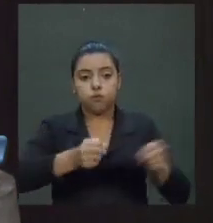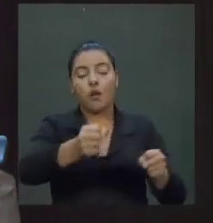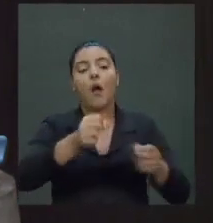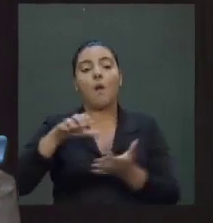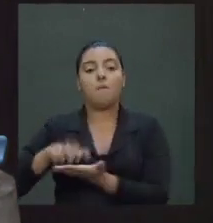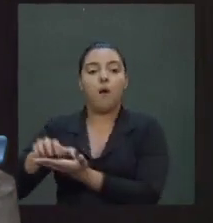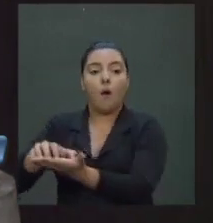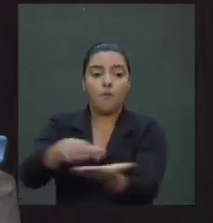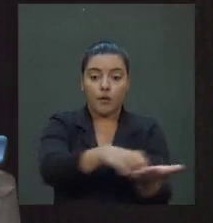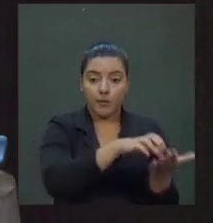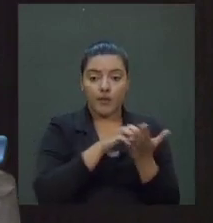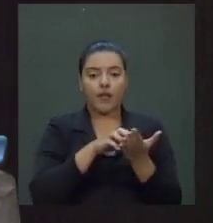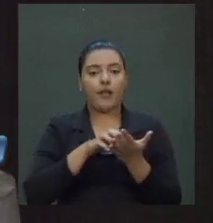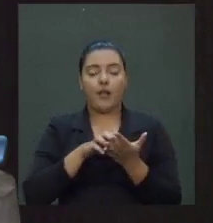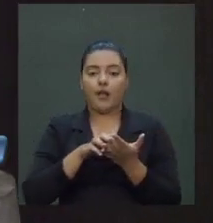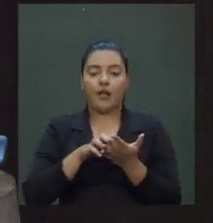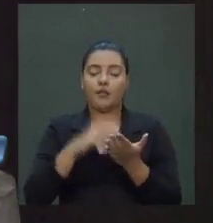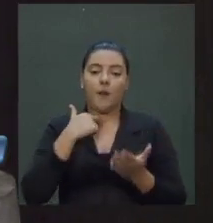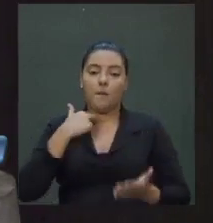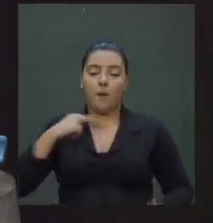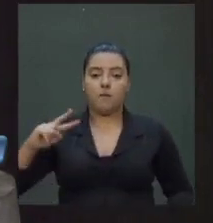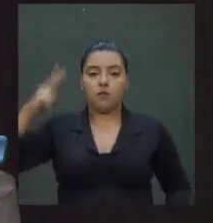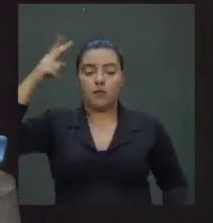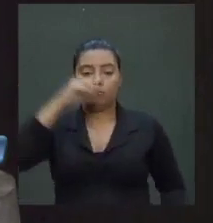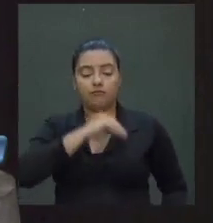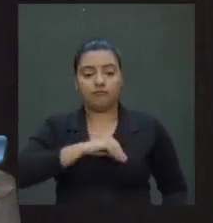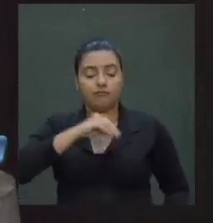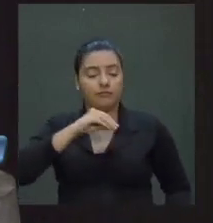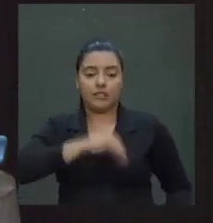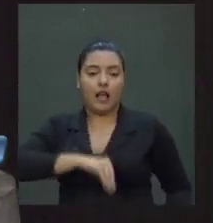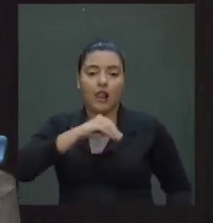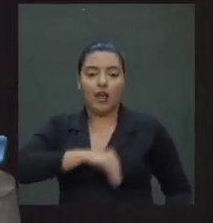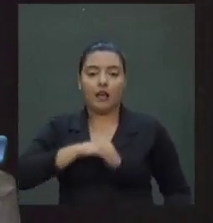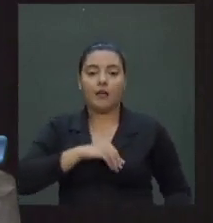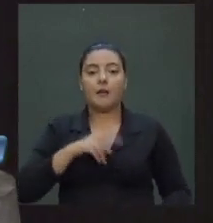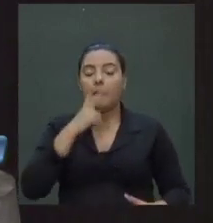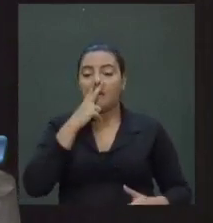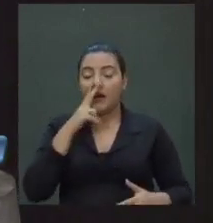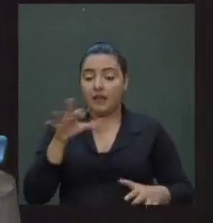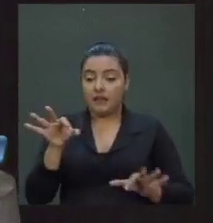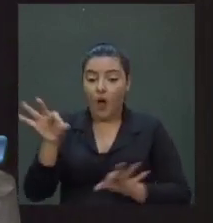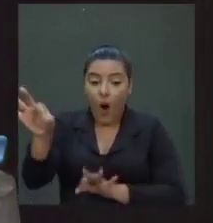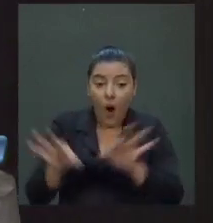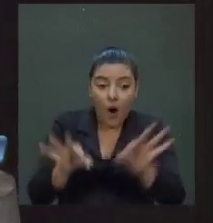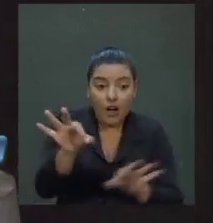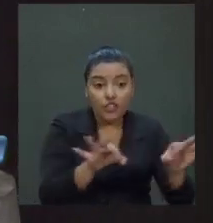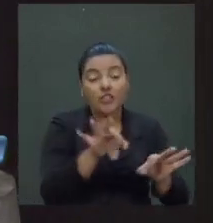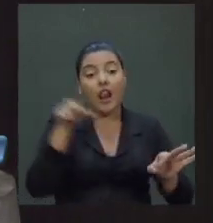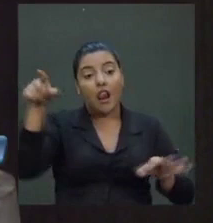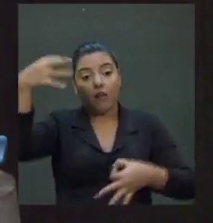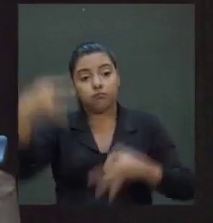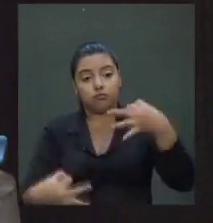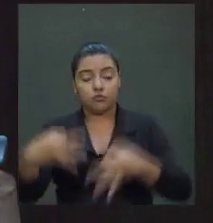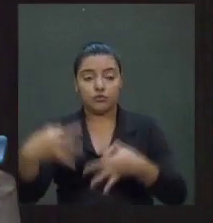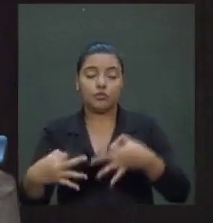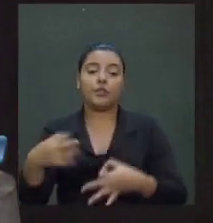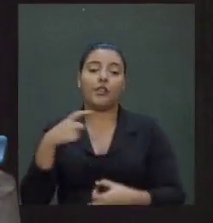em curso, sem aumento de despesa, sempre que necessário para racionalizar a adequada prestação jurisdicional. Na